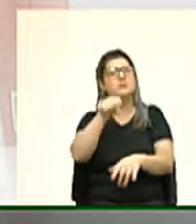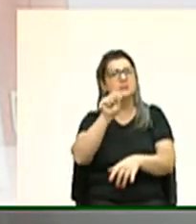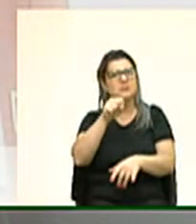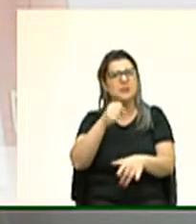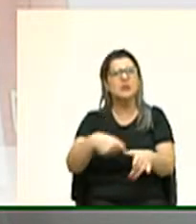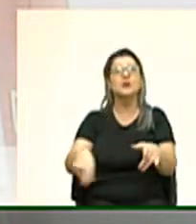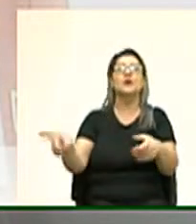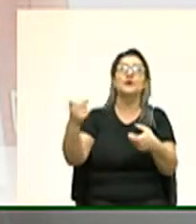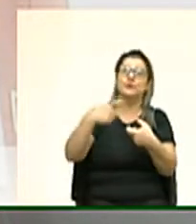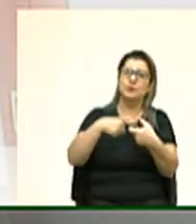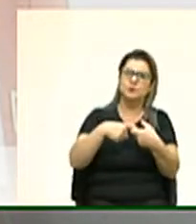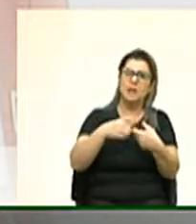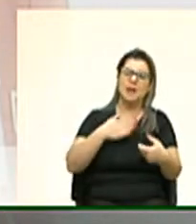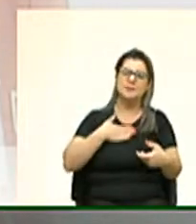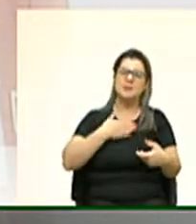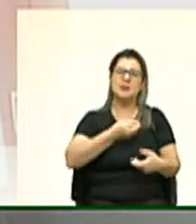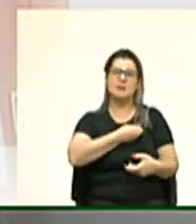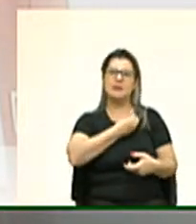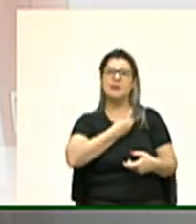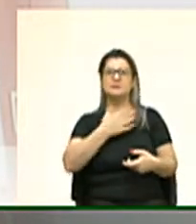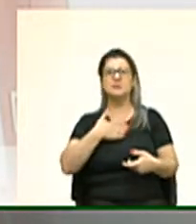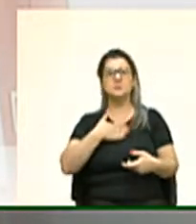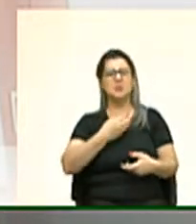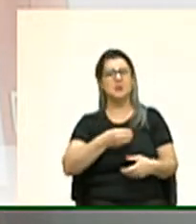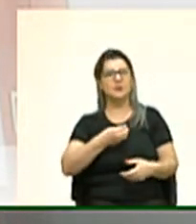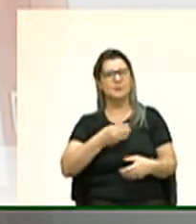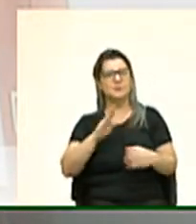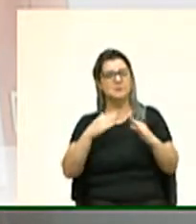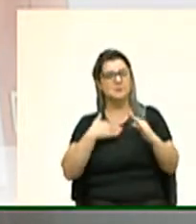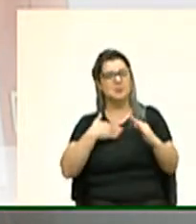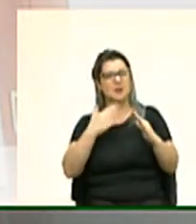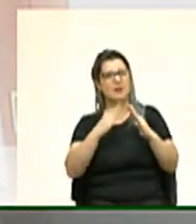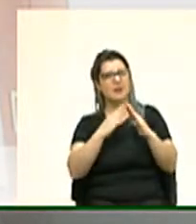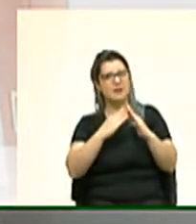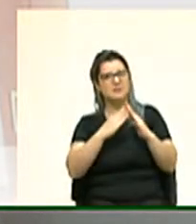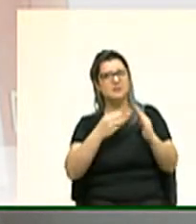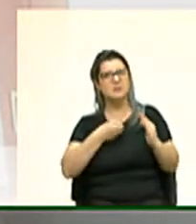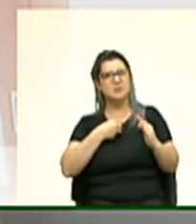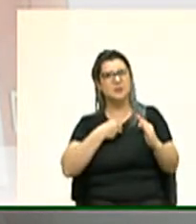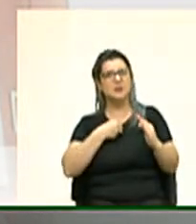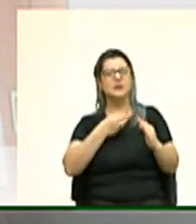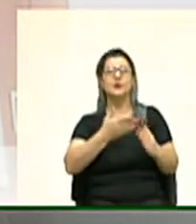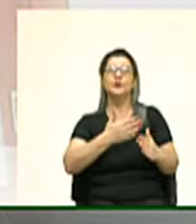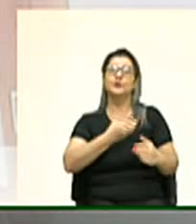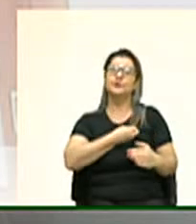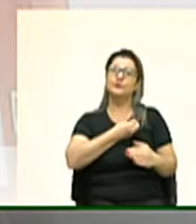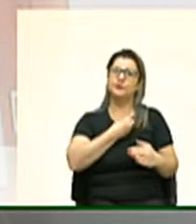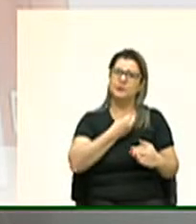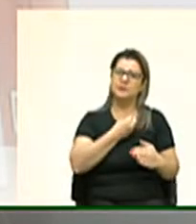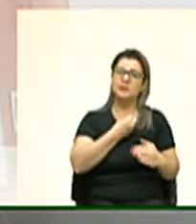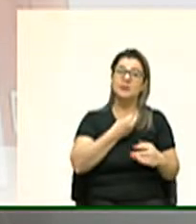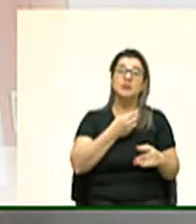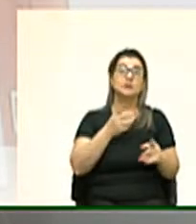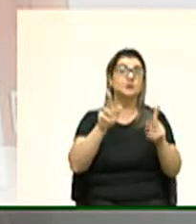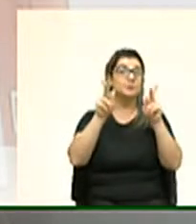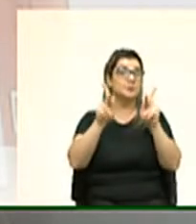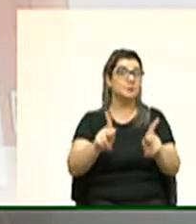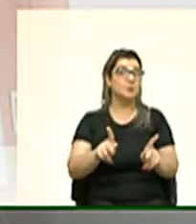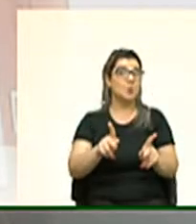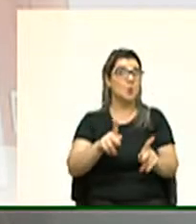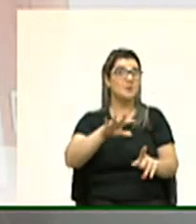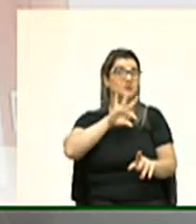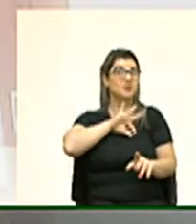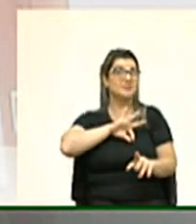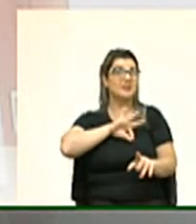volte para as famílias que têm renda de até um salário mínimo, que precisam realmente